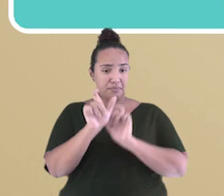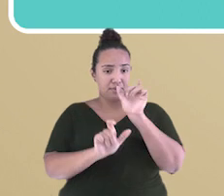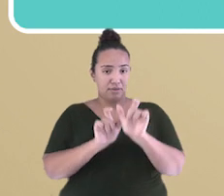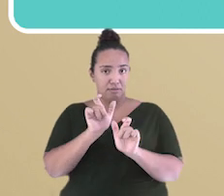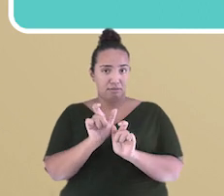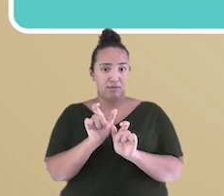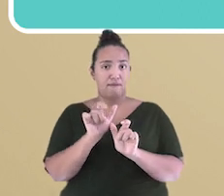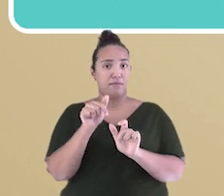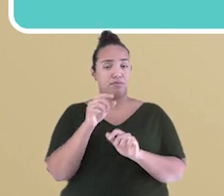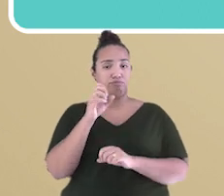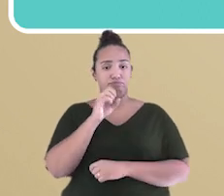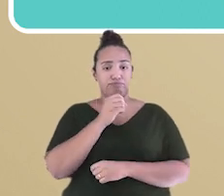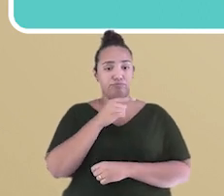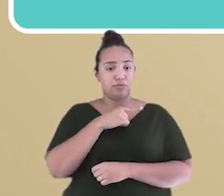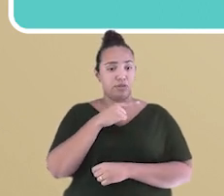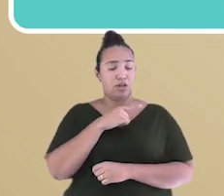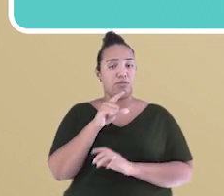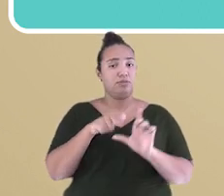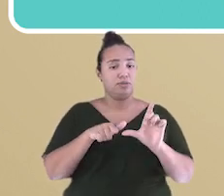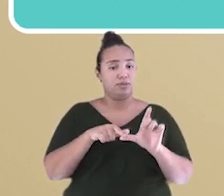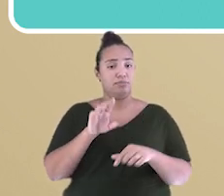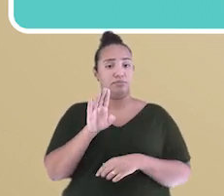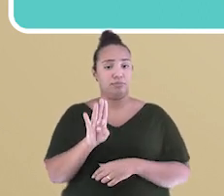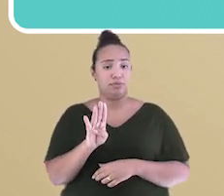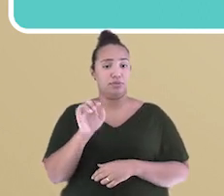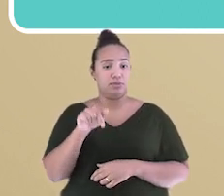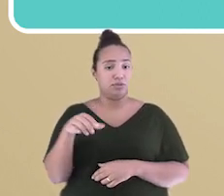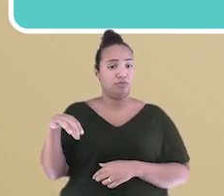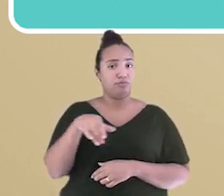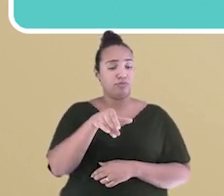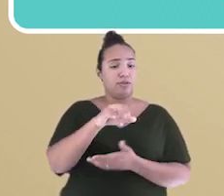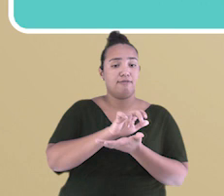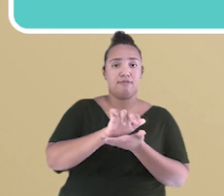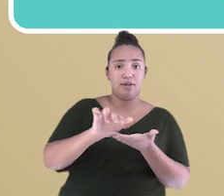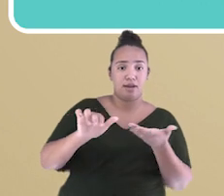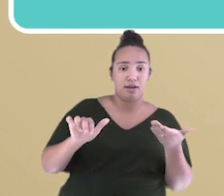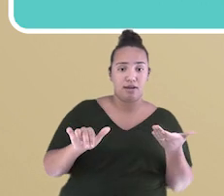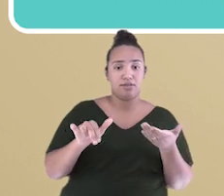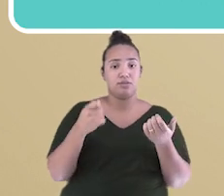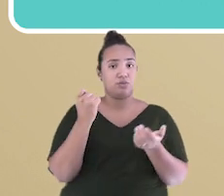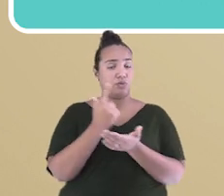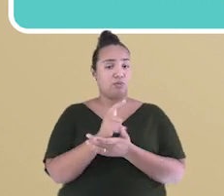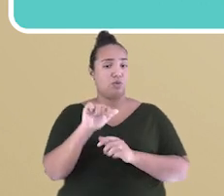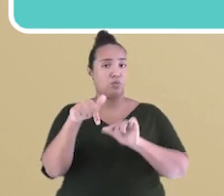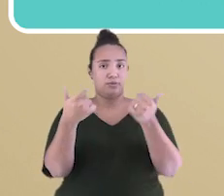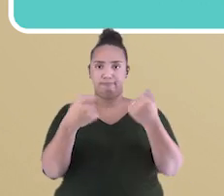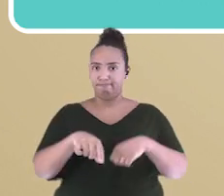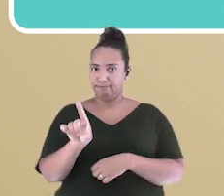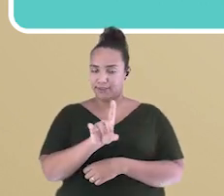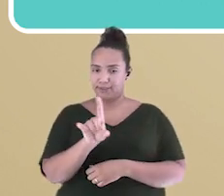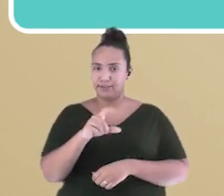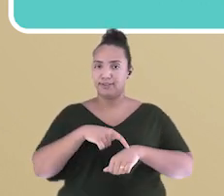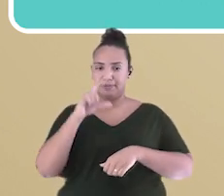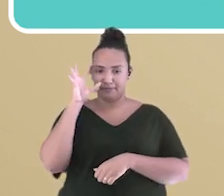em suas palavras? Ou, letra B. O Seninha tem muitos carrinhos e não deve mais comprar outros. Vou